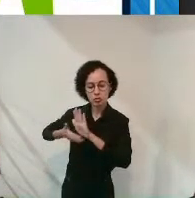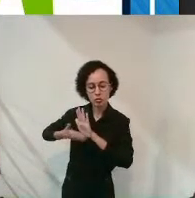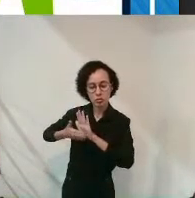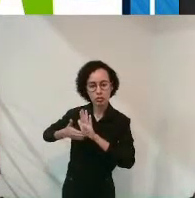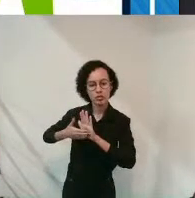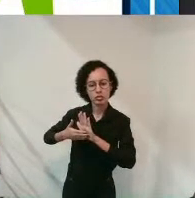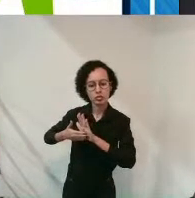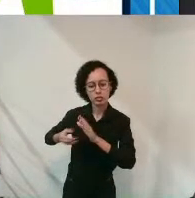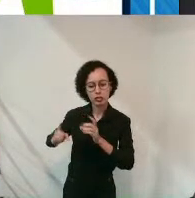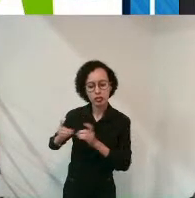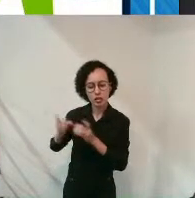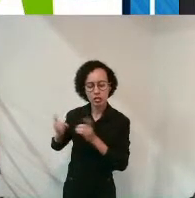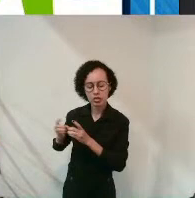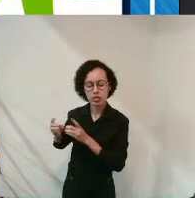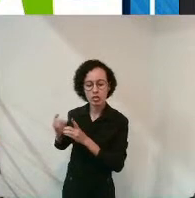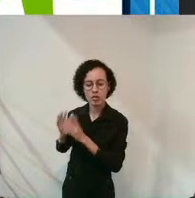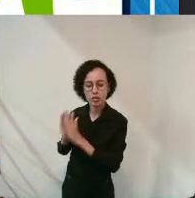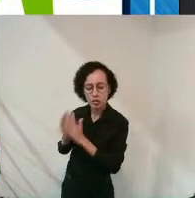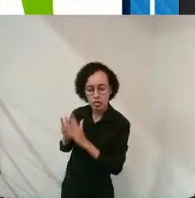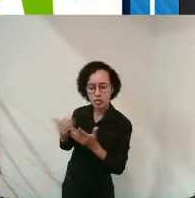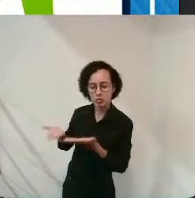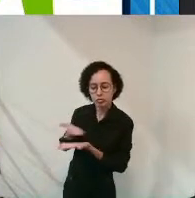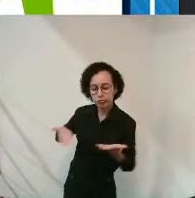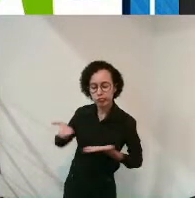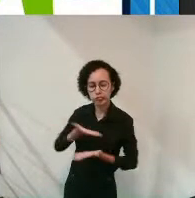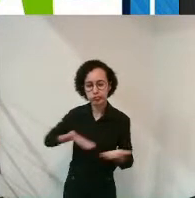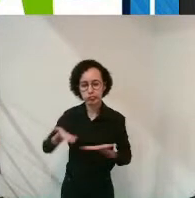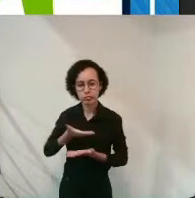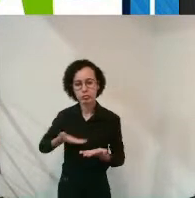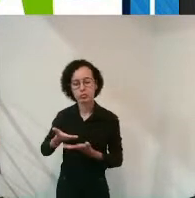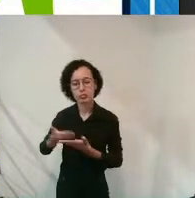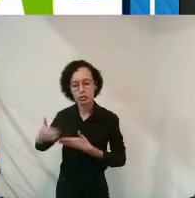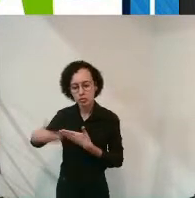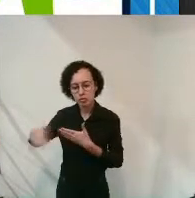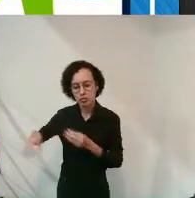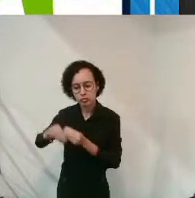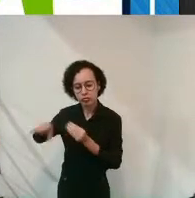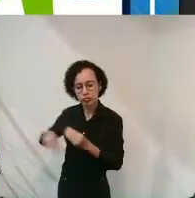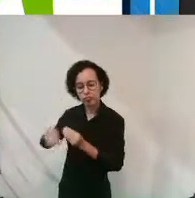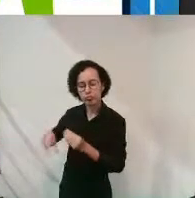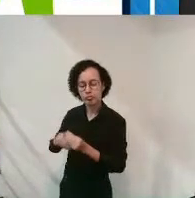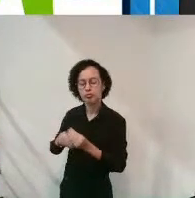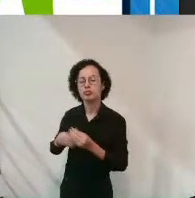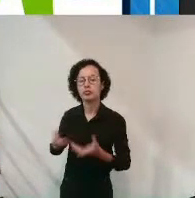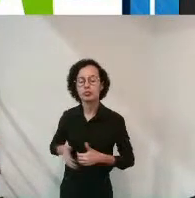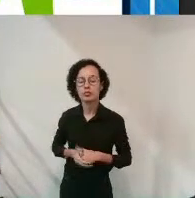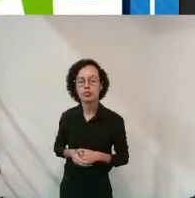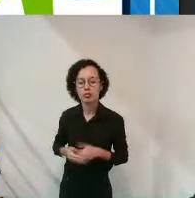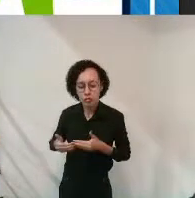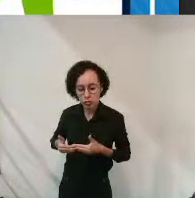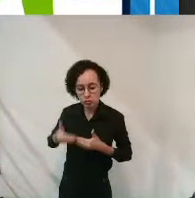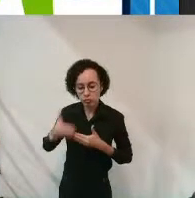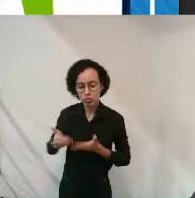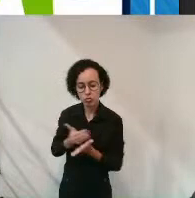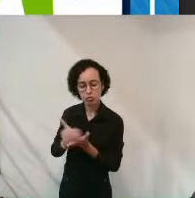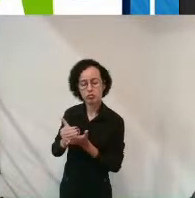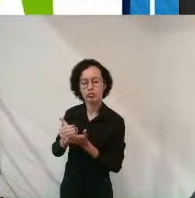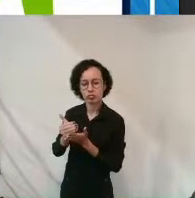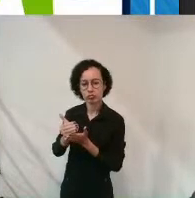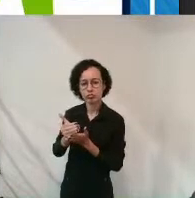bastante dinâmico e sendo acrescido ao longo do tempo, realmente sendo um ponto de partida para